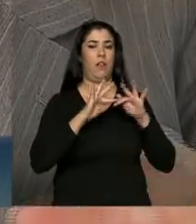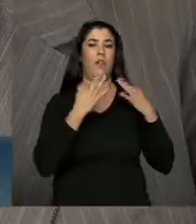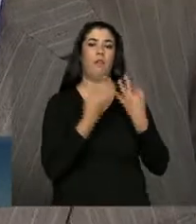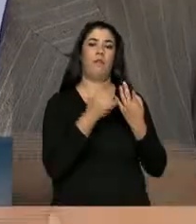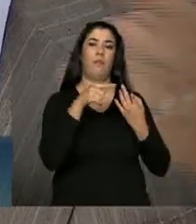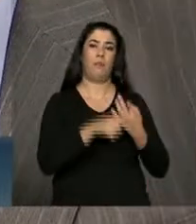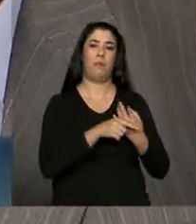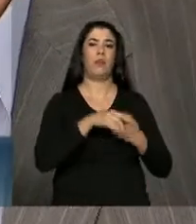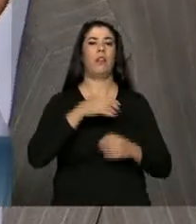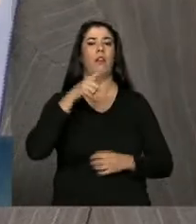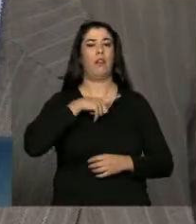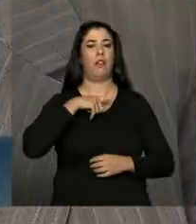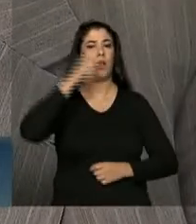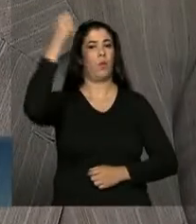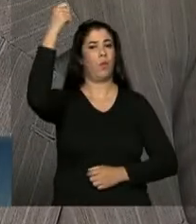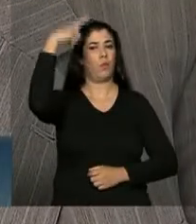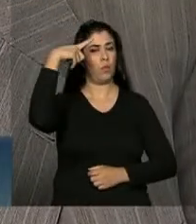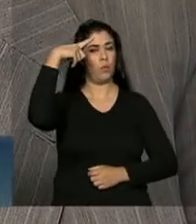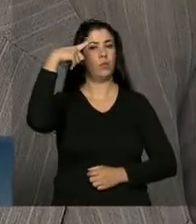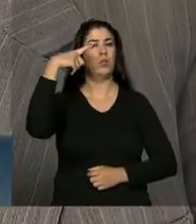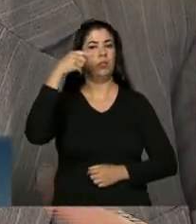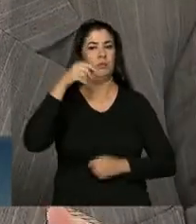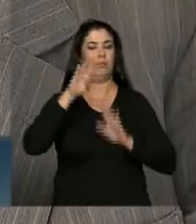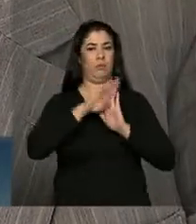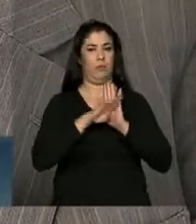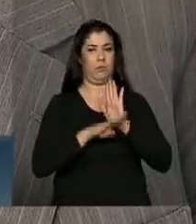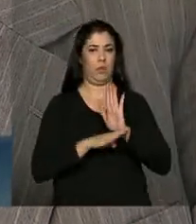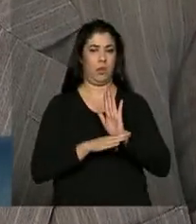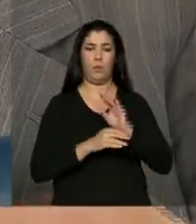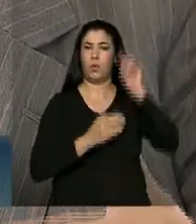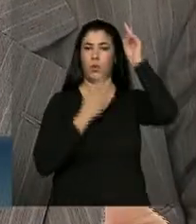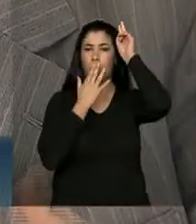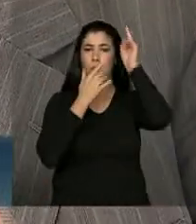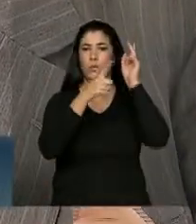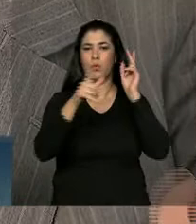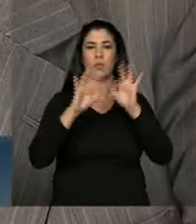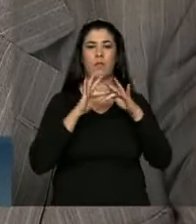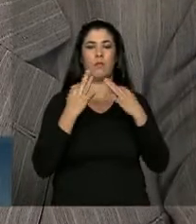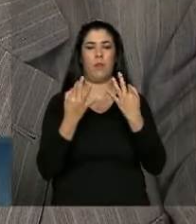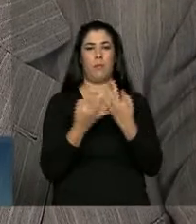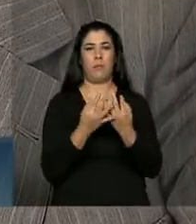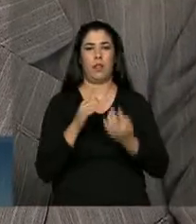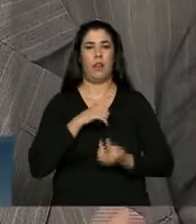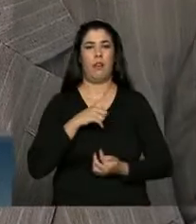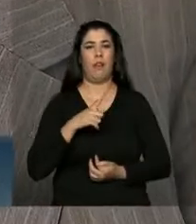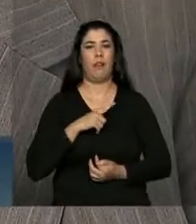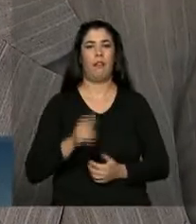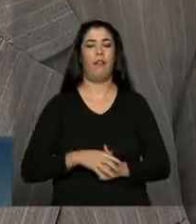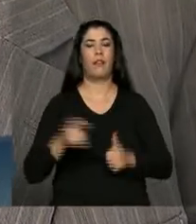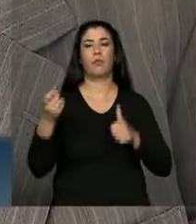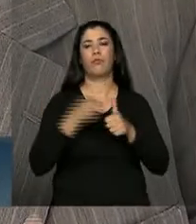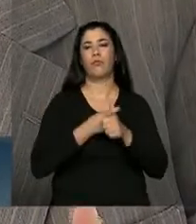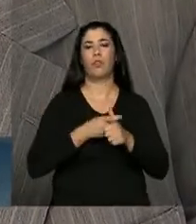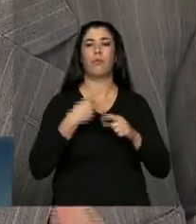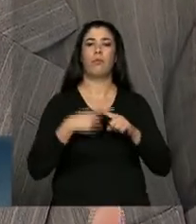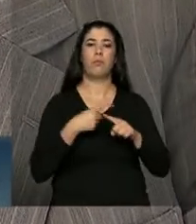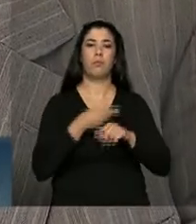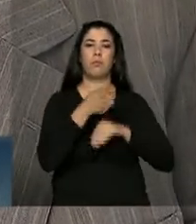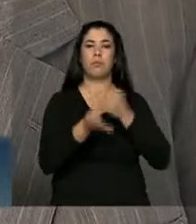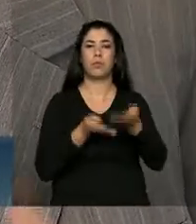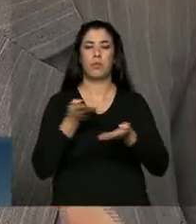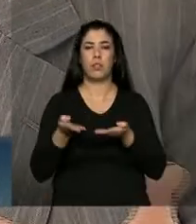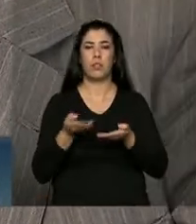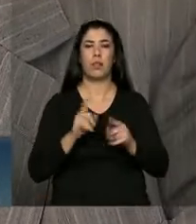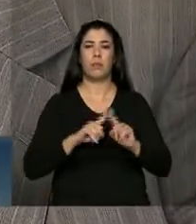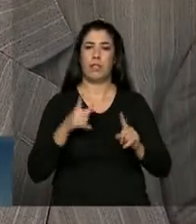indígena ou a família do beneficiado do Luz Para Todos seja penalizado pelo investimento ao contrário ele